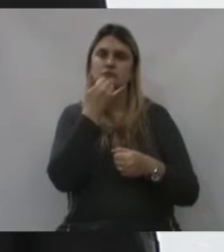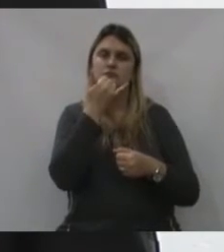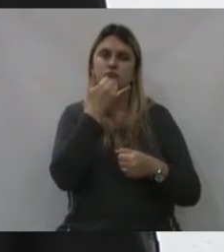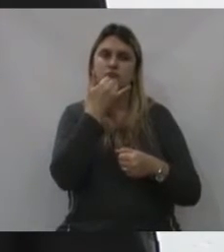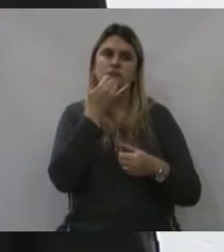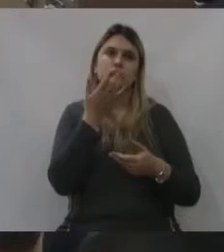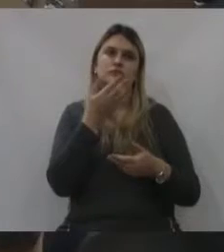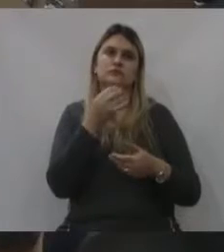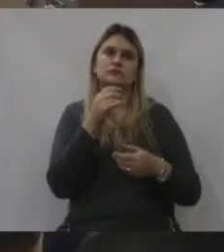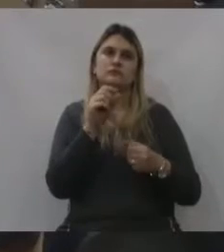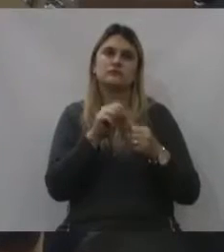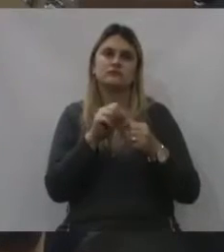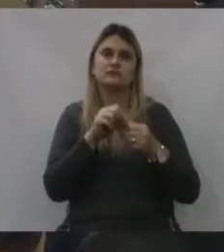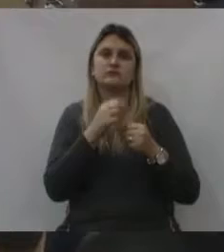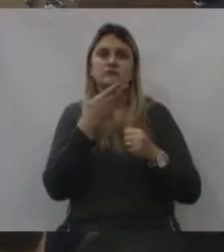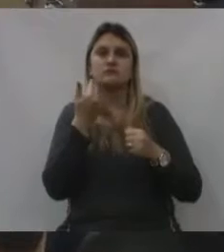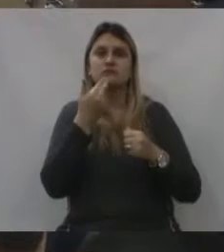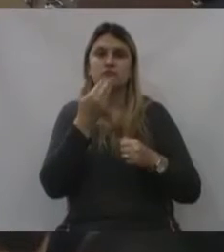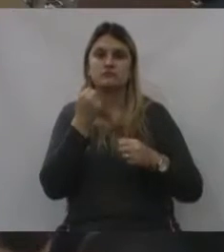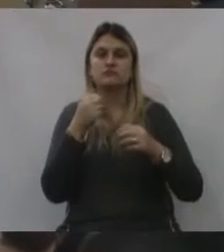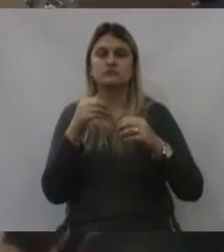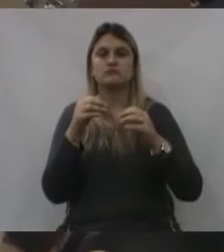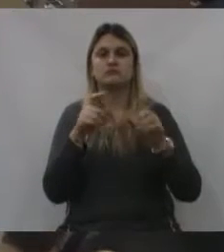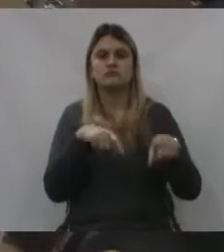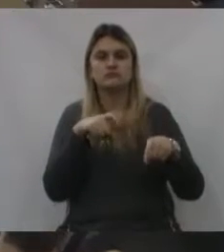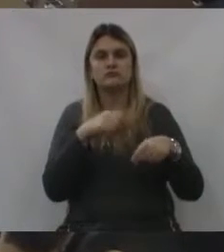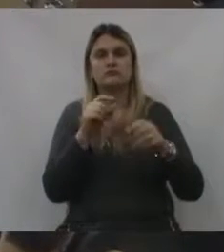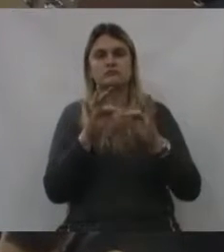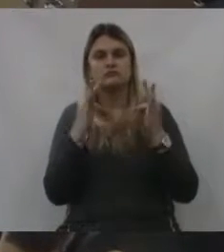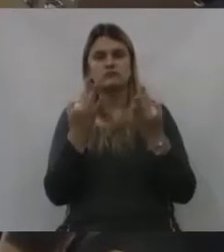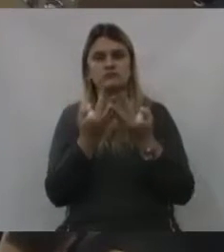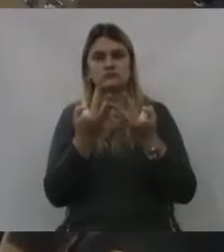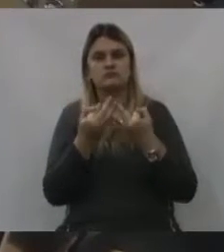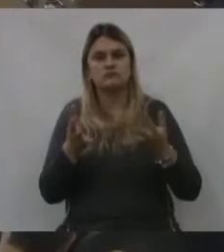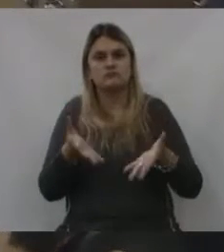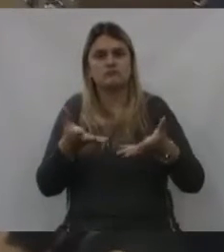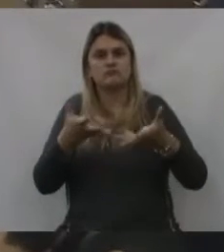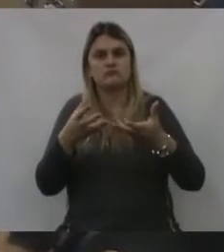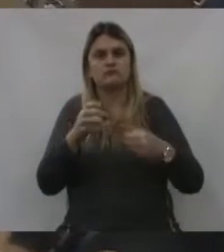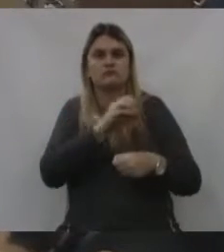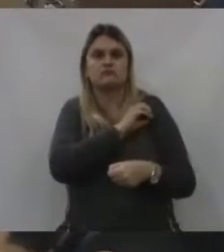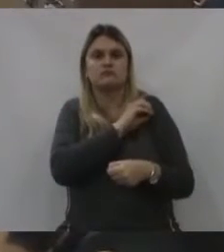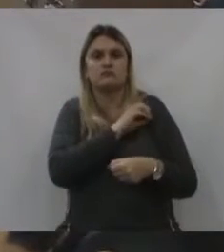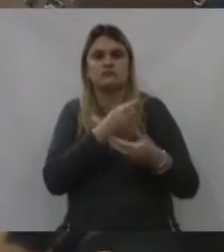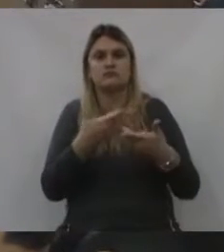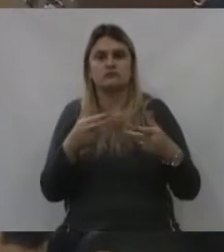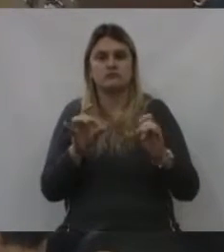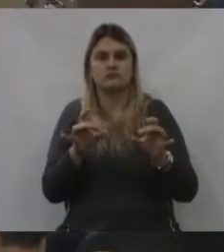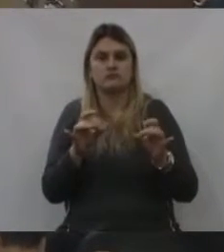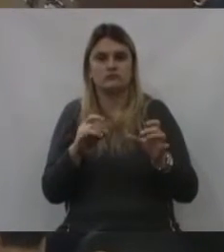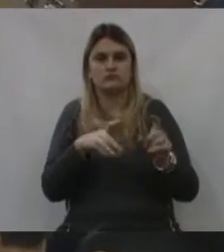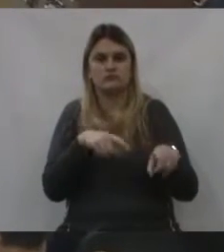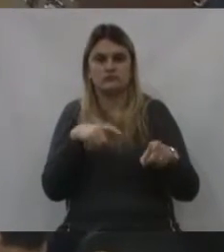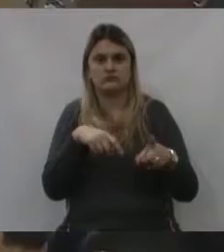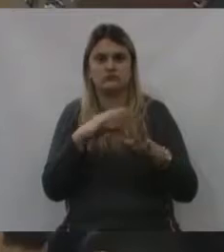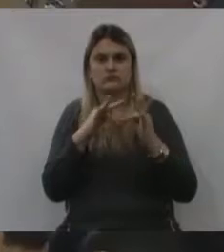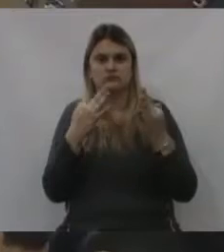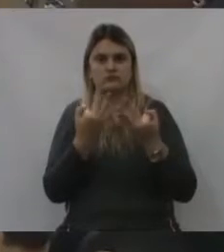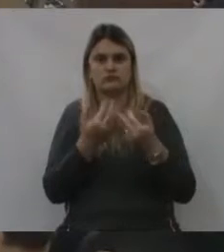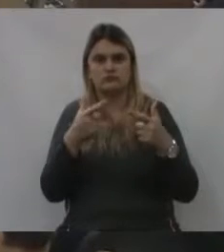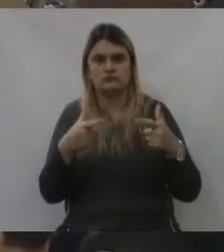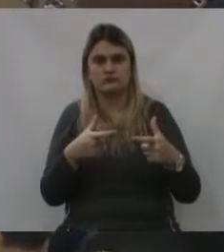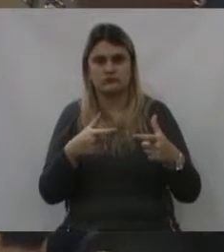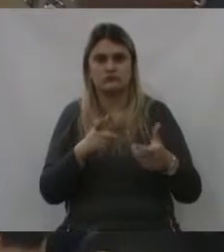agricultura familiar, a perspectiva de maior número de produtos fornecidos pela